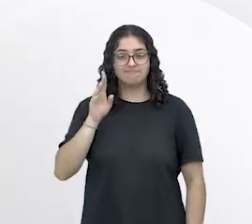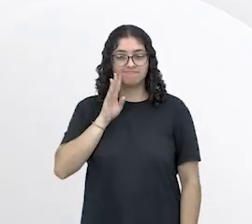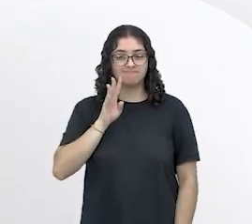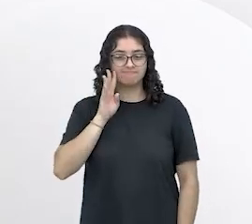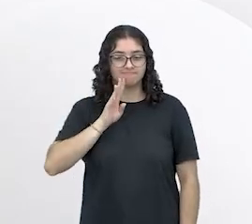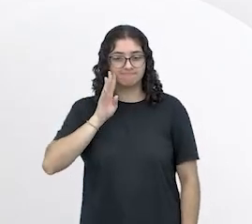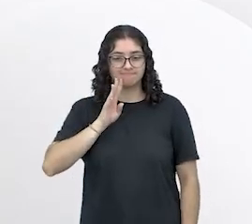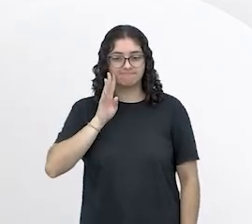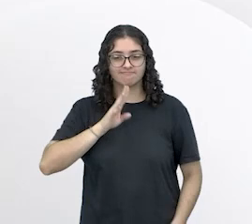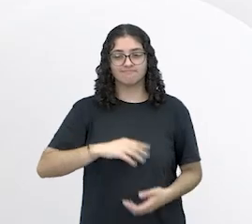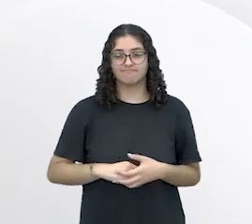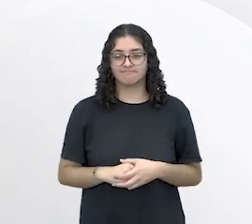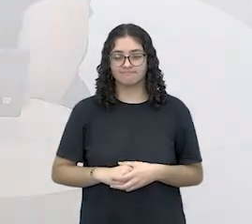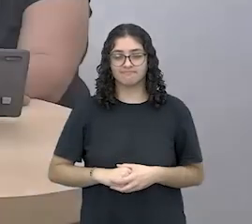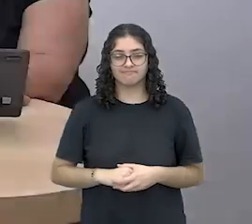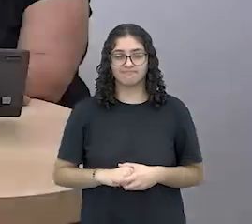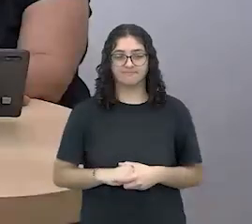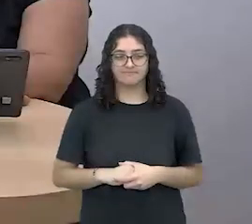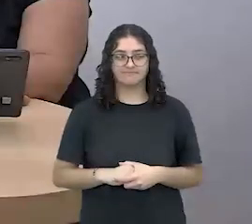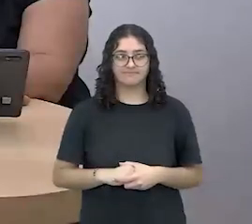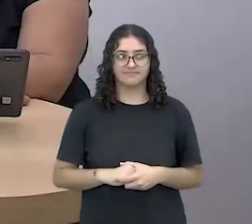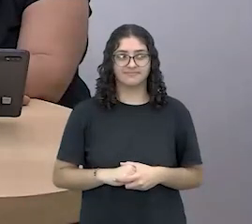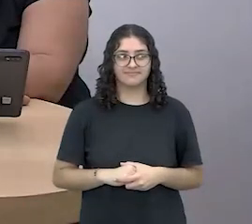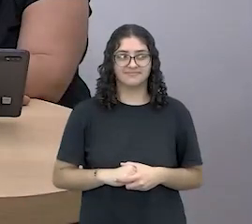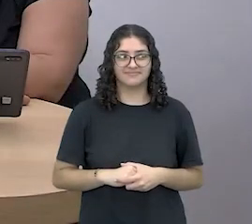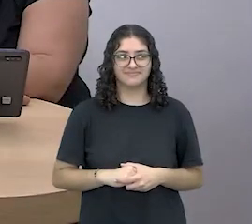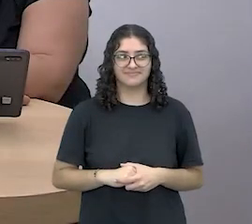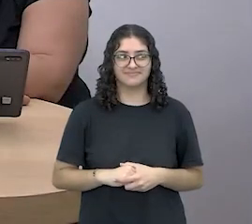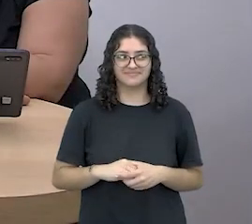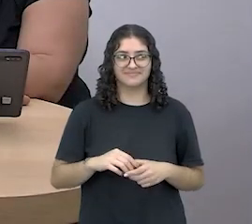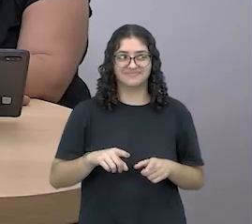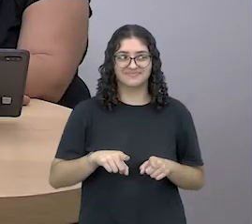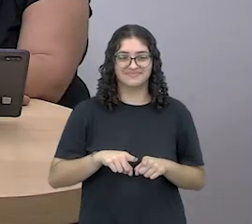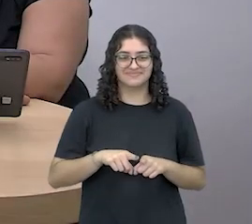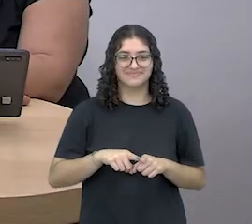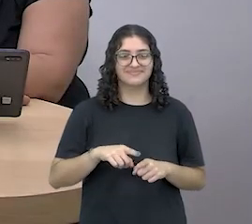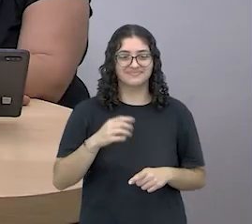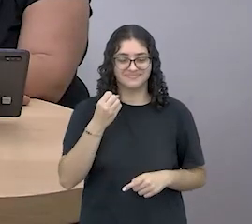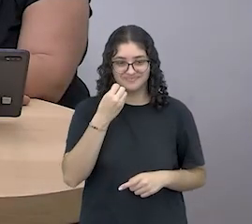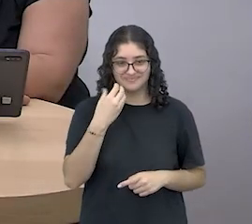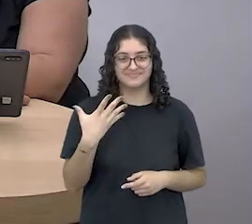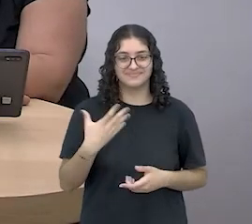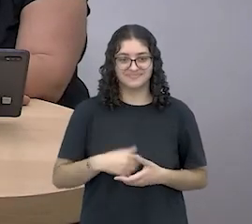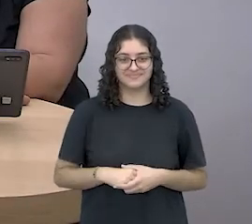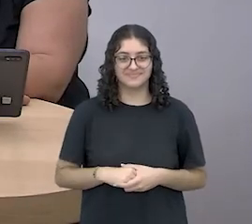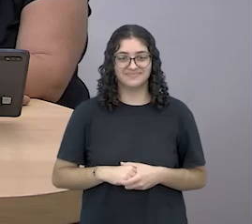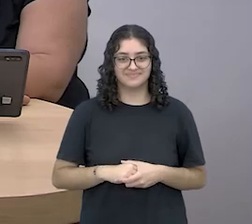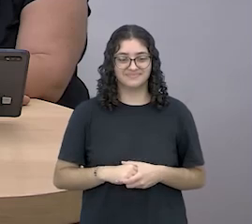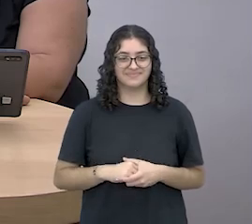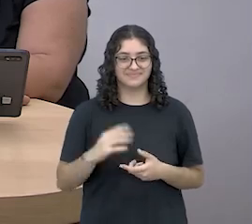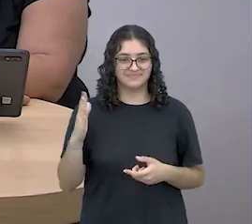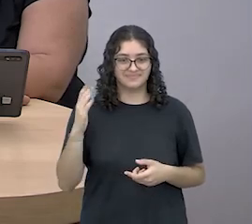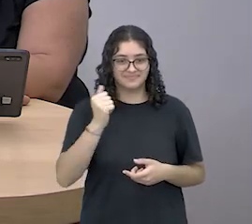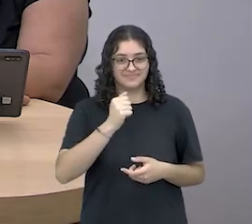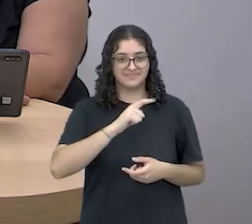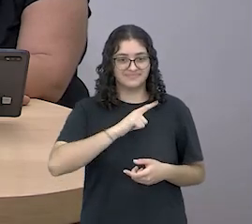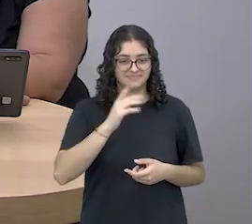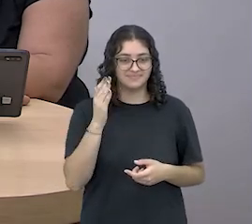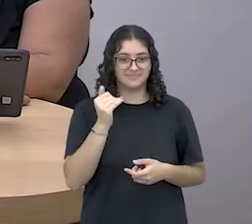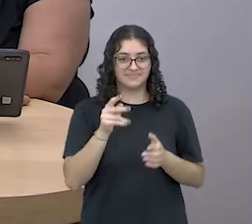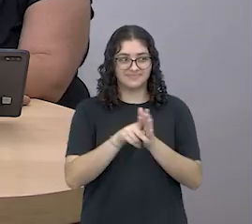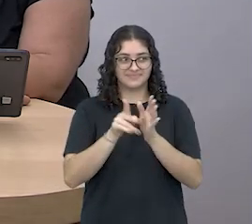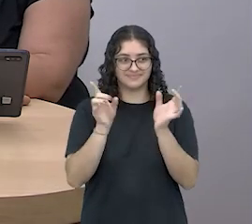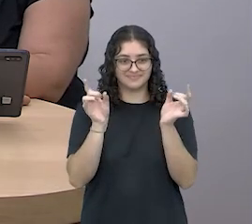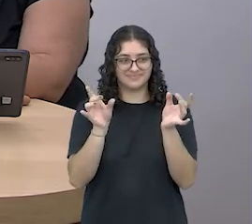também. Olha só. Bacana isso, né? Uhum. Vamos ver algumas em